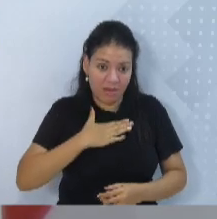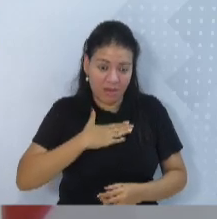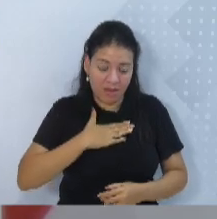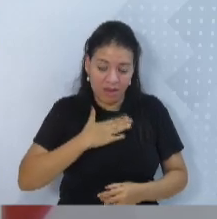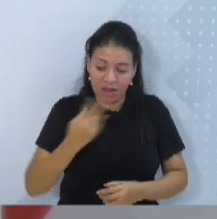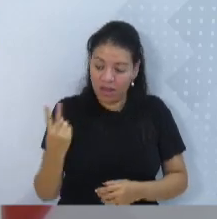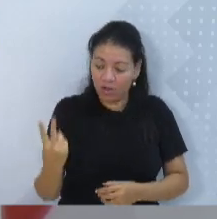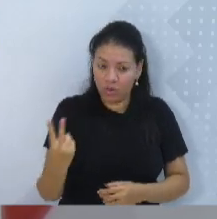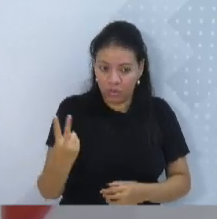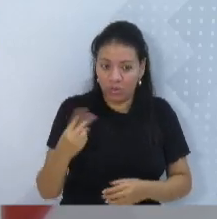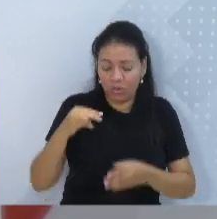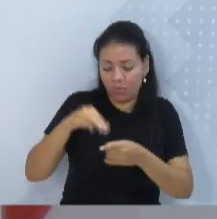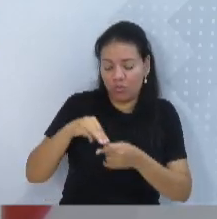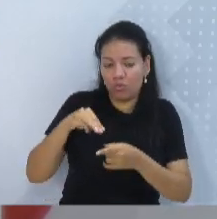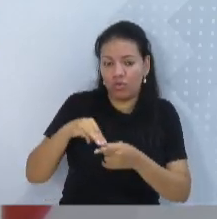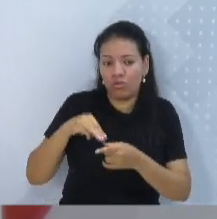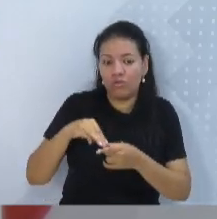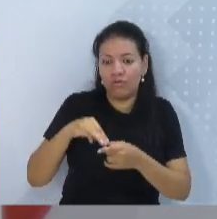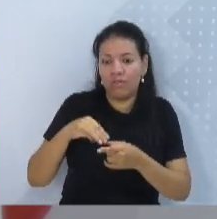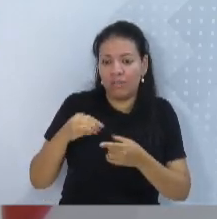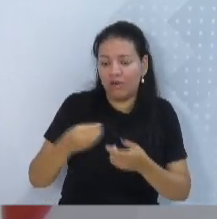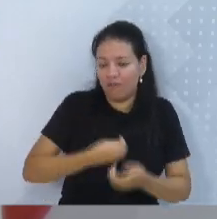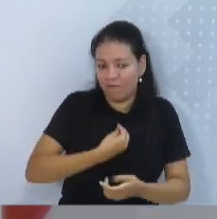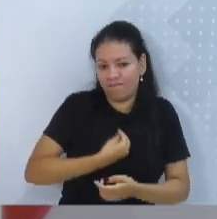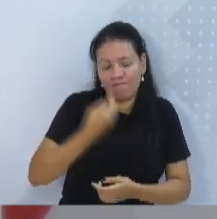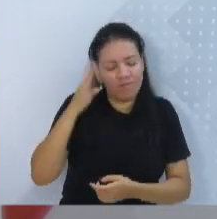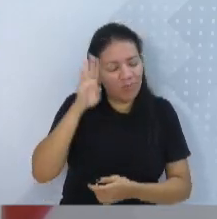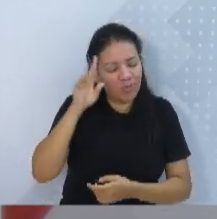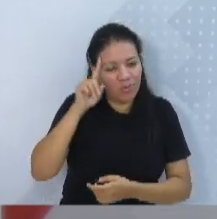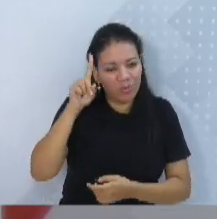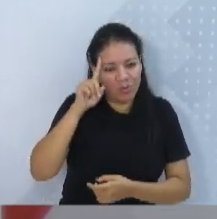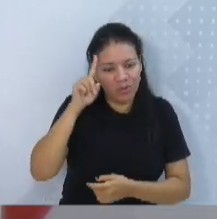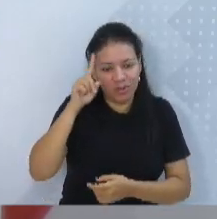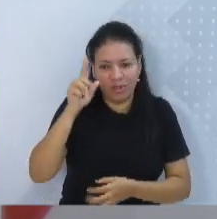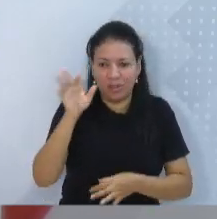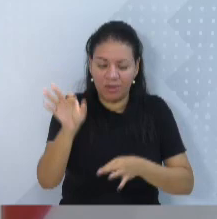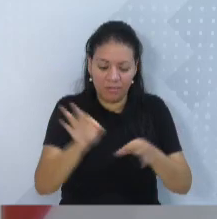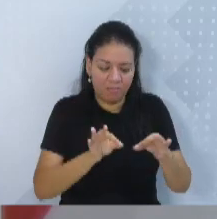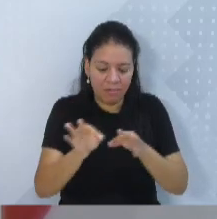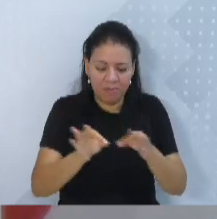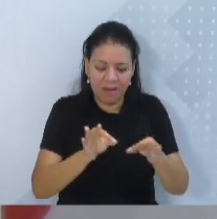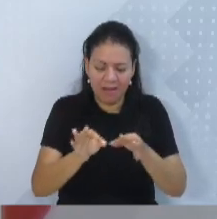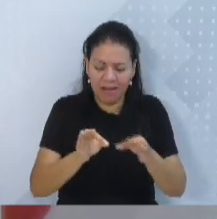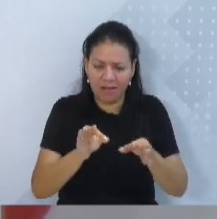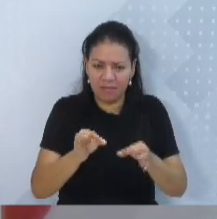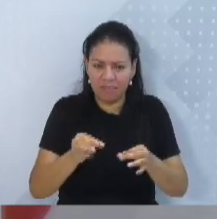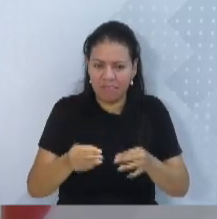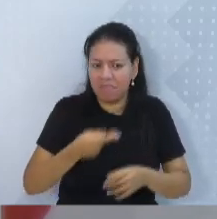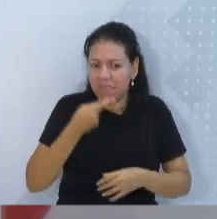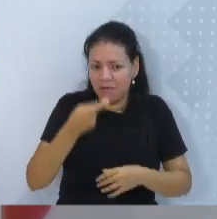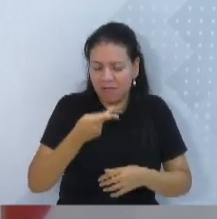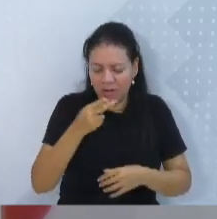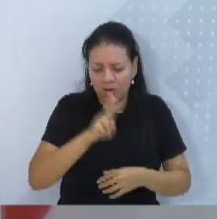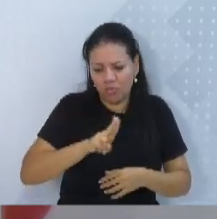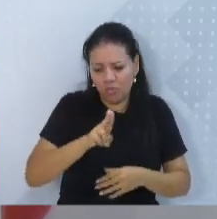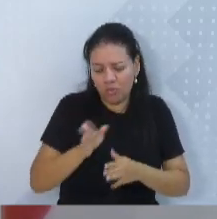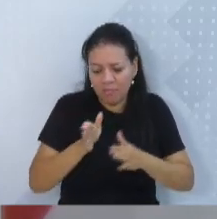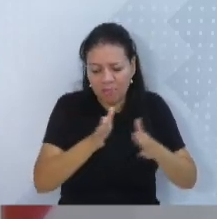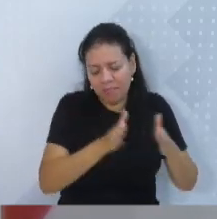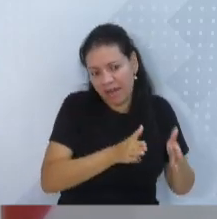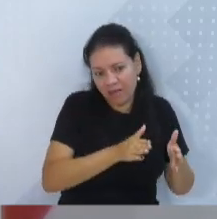pelo qual eu respiro todos os dias eu até tinha preparado já um discurso e talvez até utilize parte dele